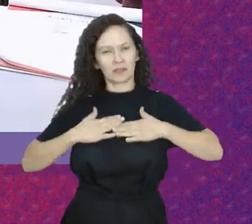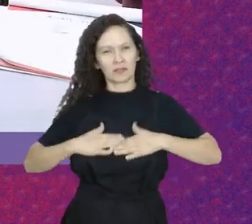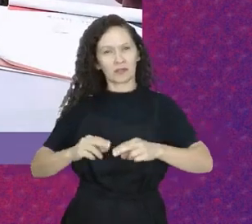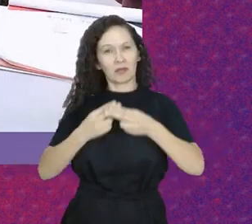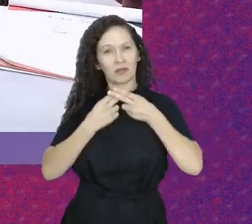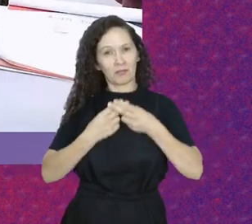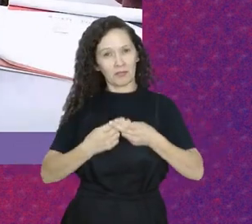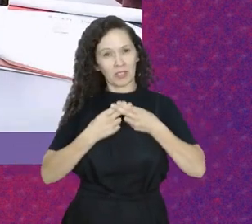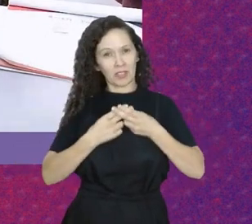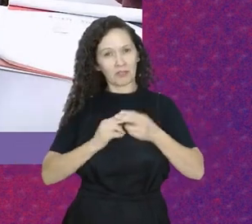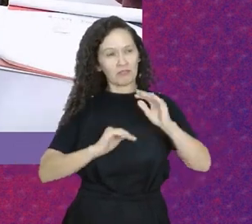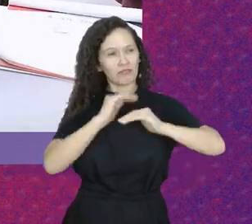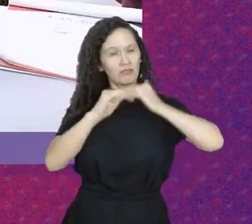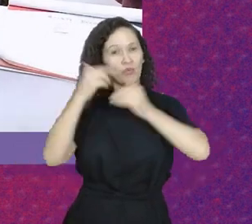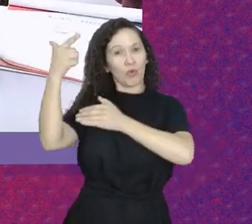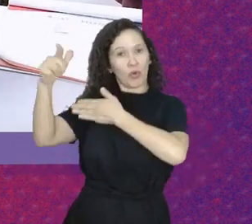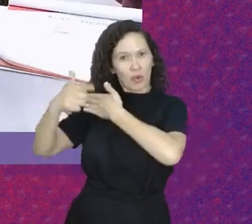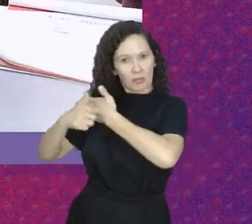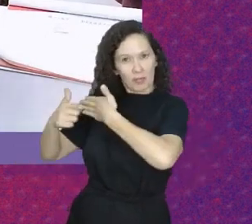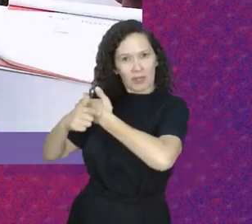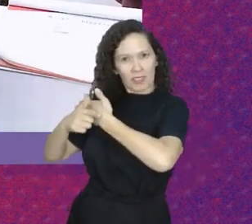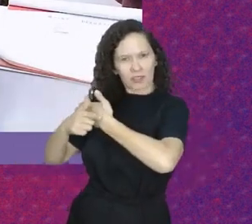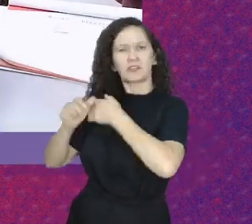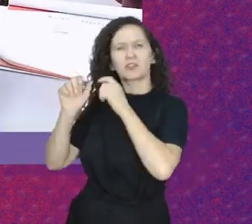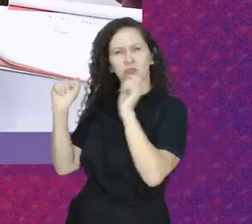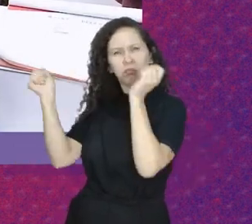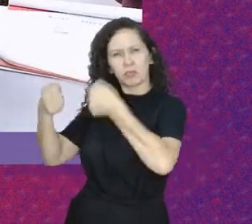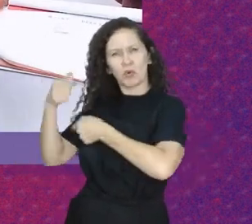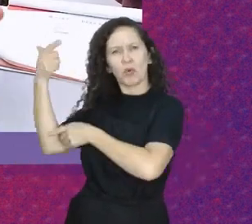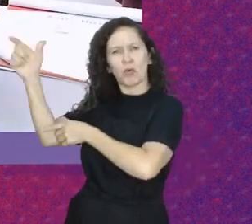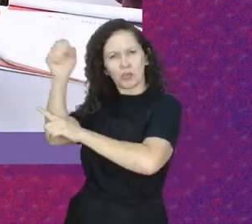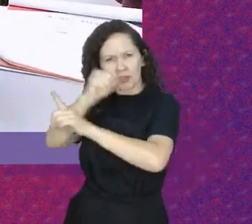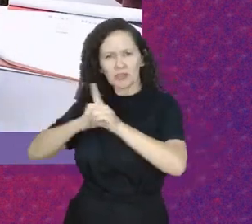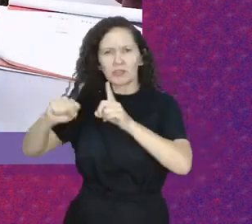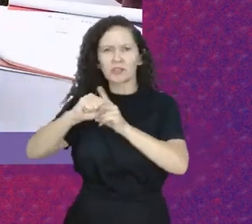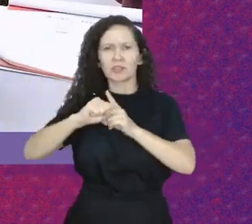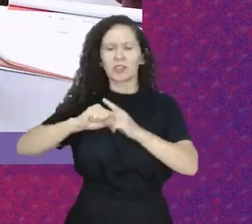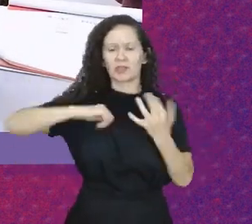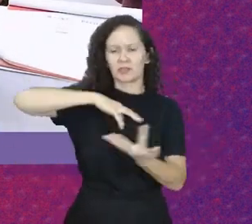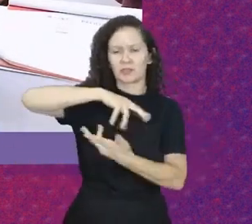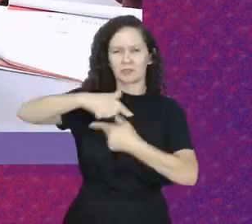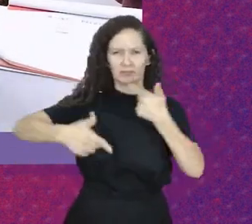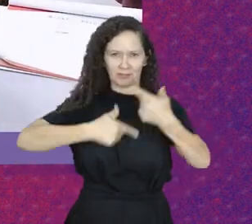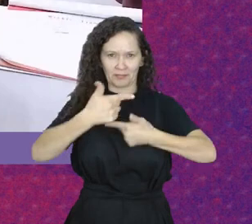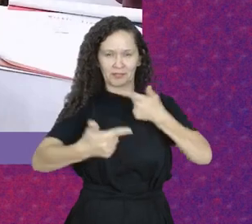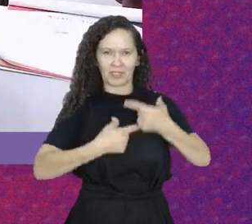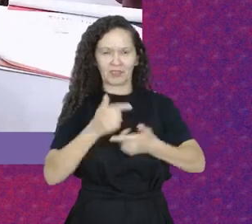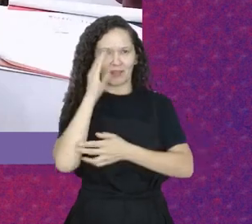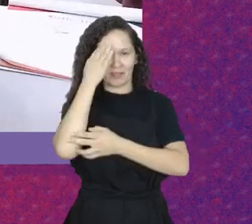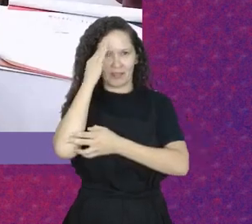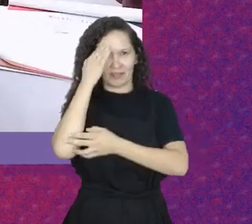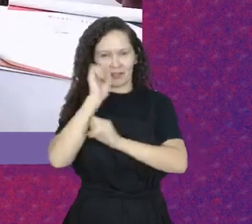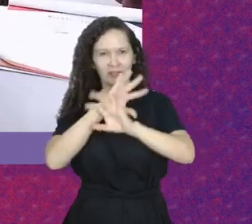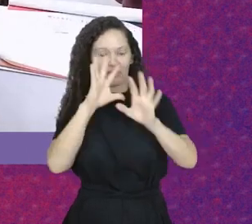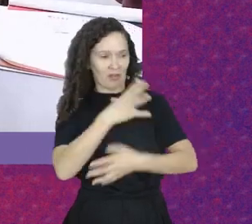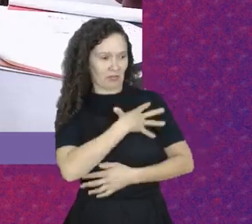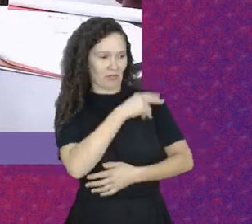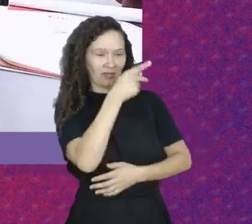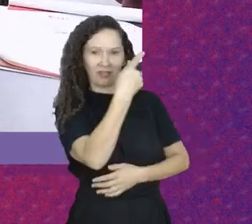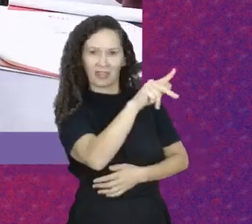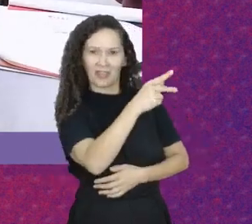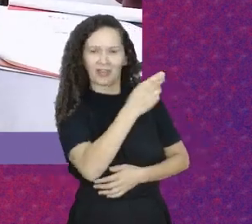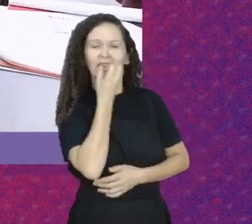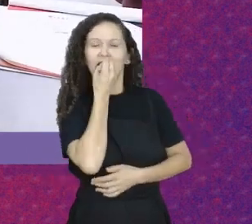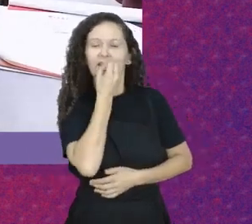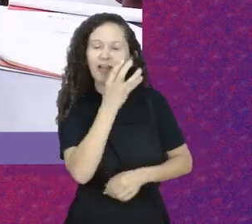de desenvolver suas outras habilidades, suas outras competências sociais e no mundo do trabalho, entendendo que o seu filho está